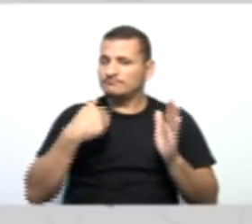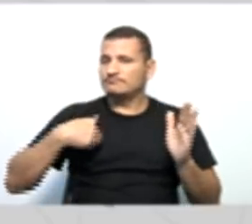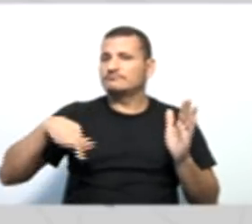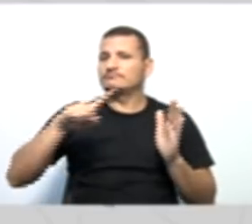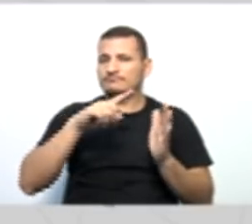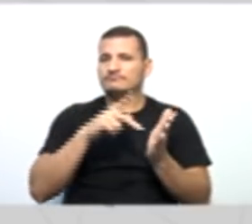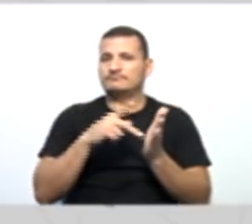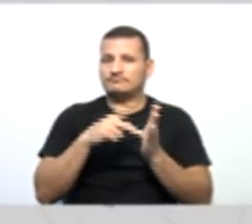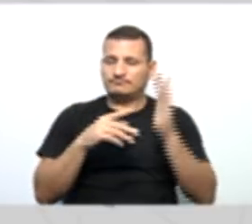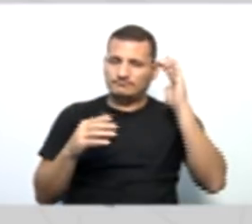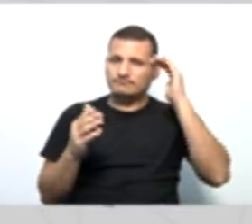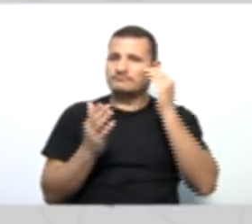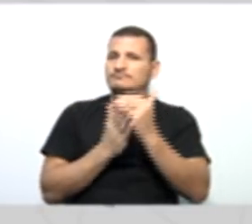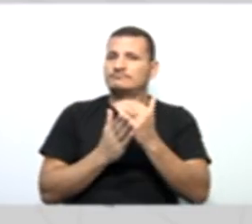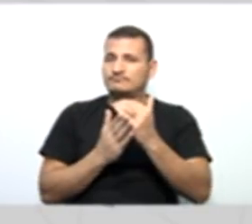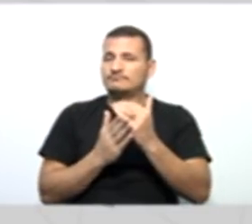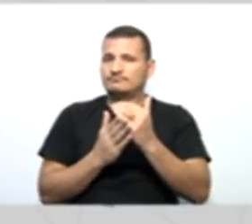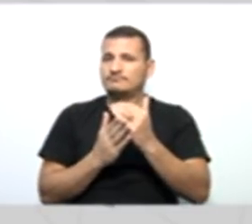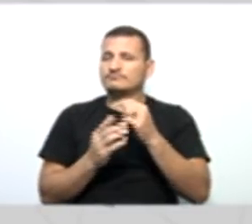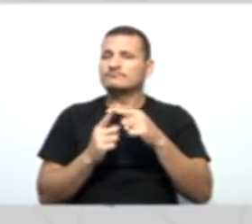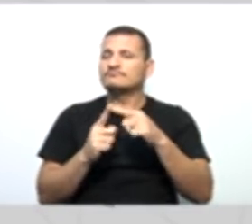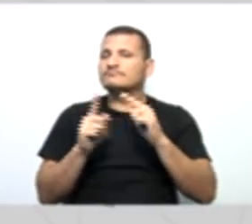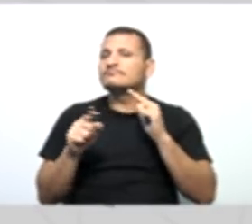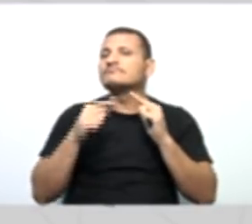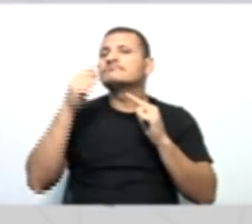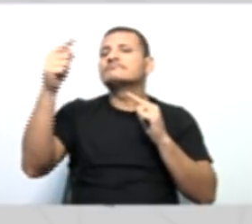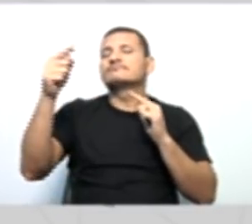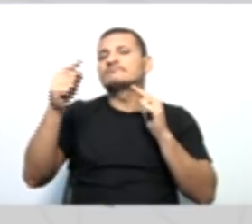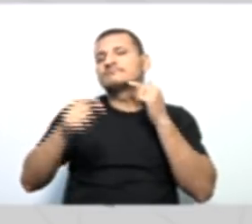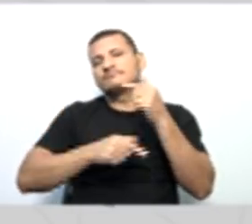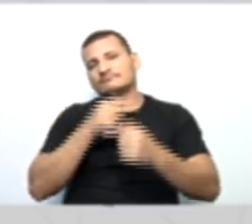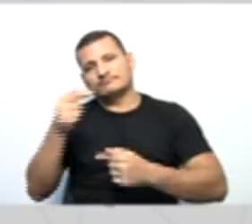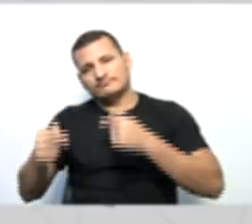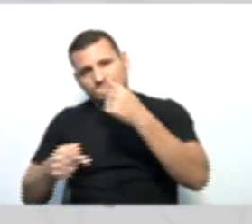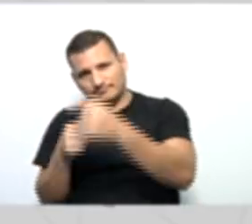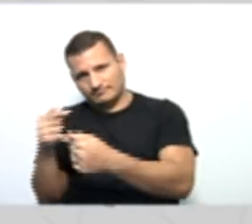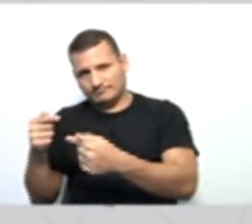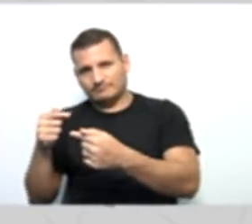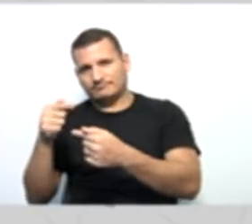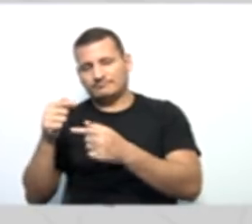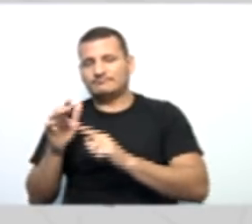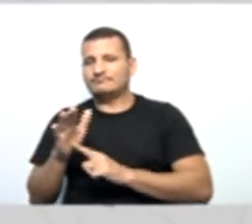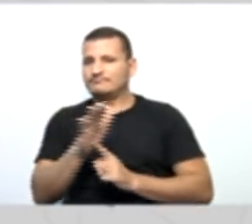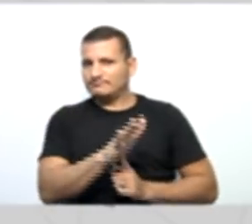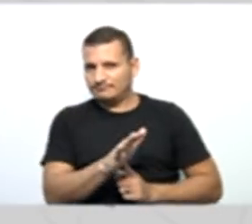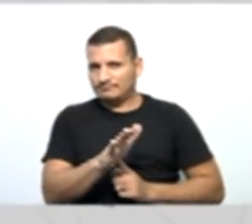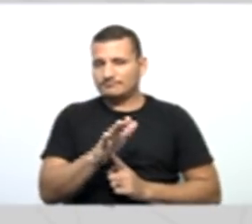nós, para que nós possamos deixar alguma coisa para as gerações futuras. Não pense só em você.